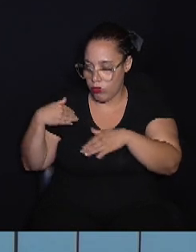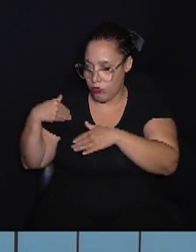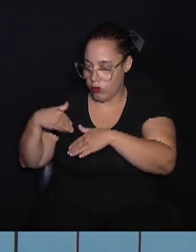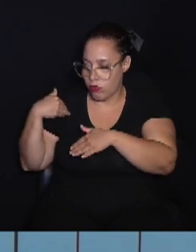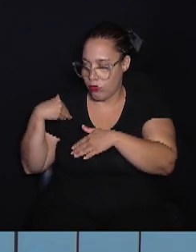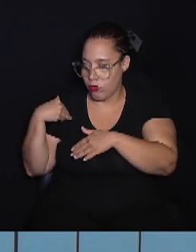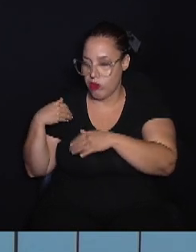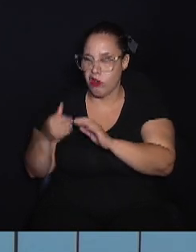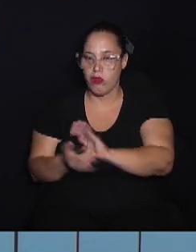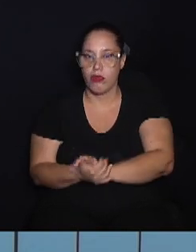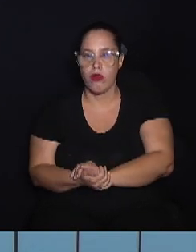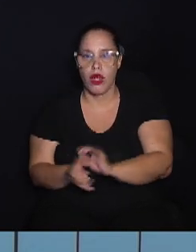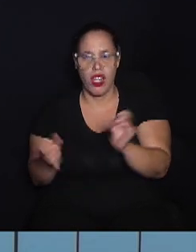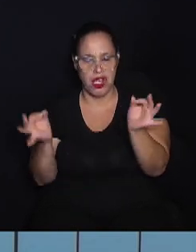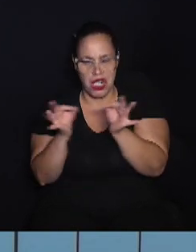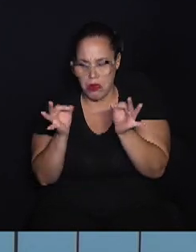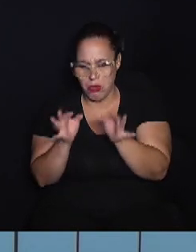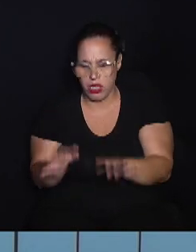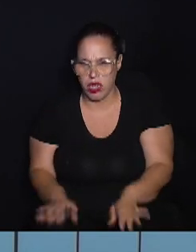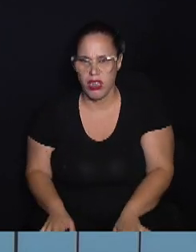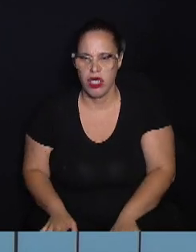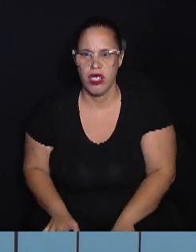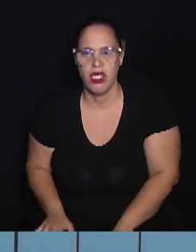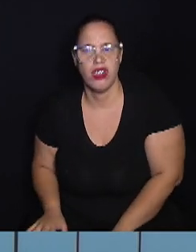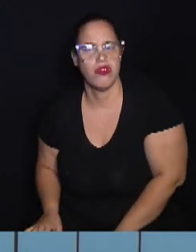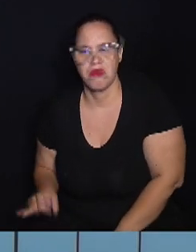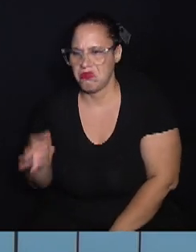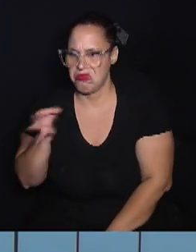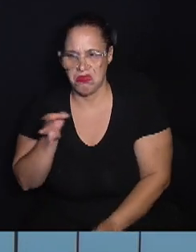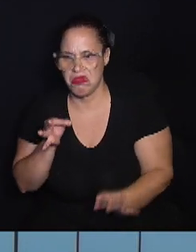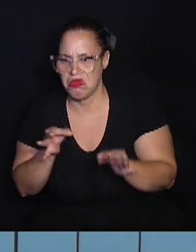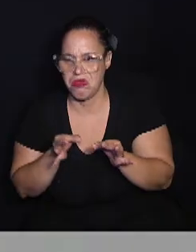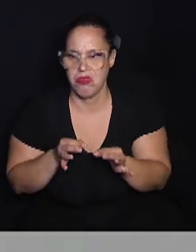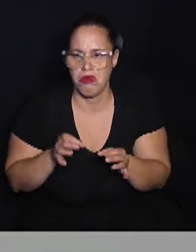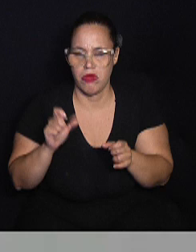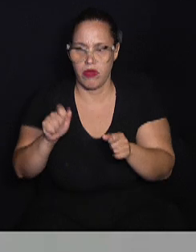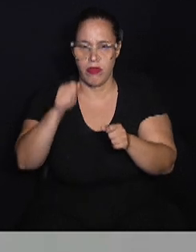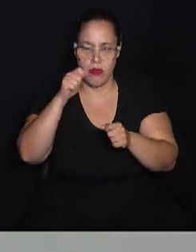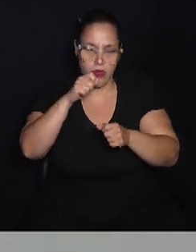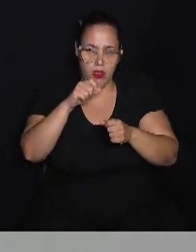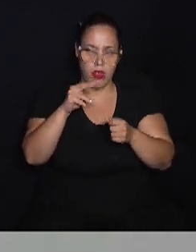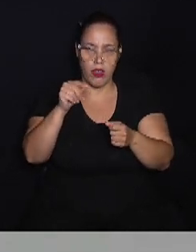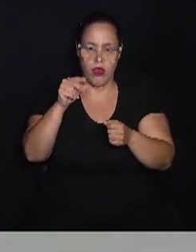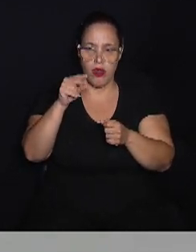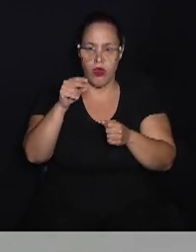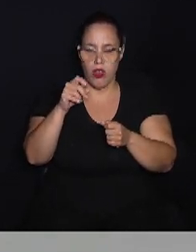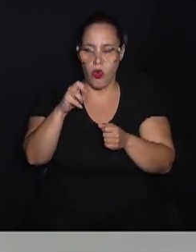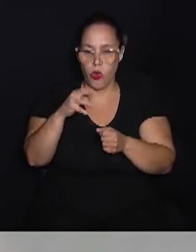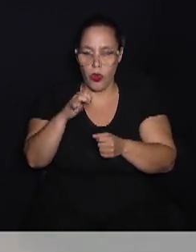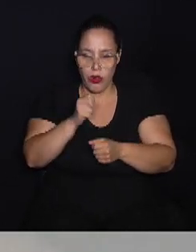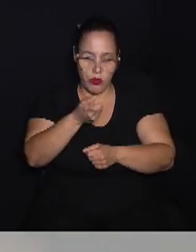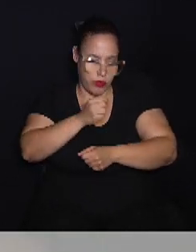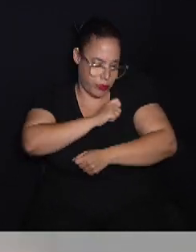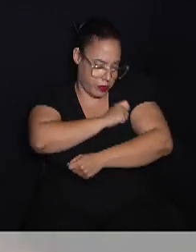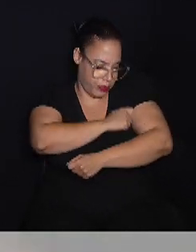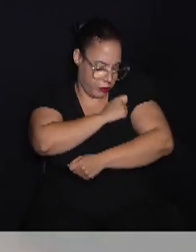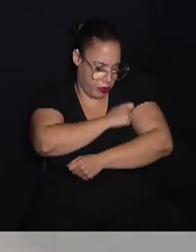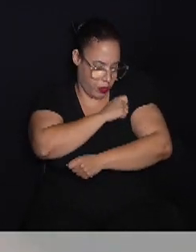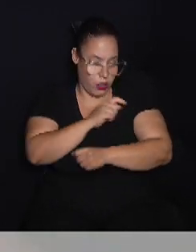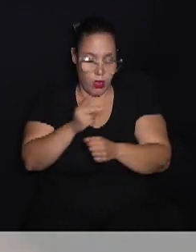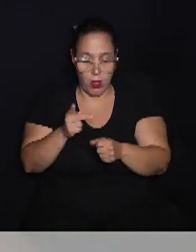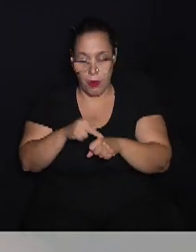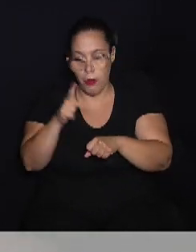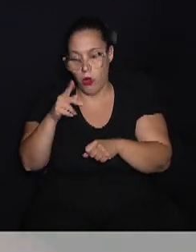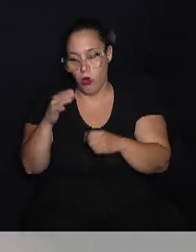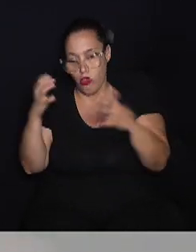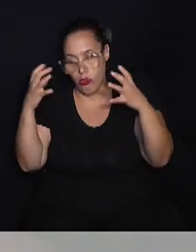axilas é simples simples pega o vidrinho pode aplicar com um algodãozinho passando após o banho